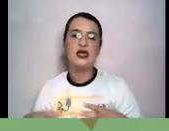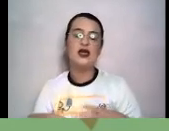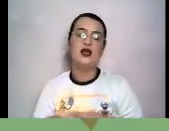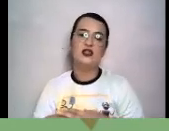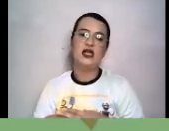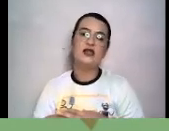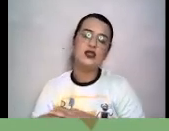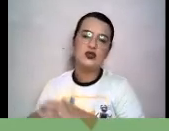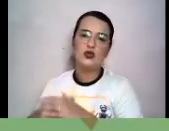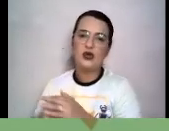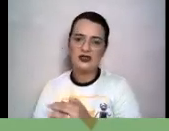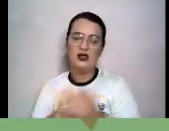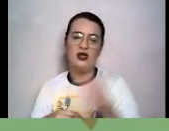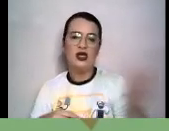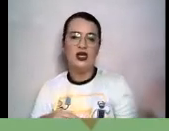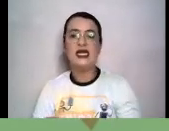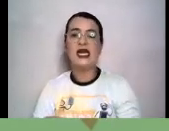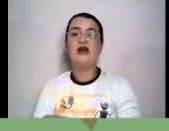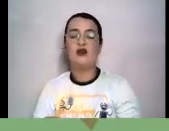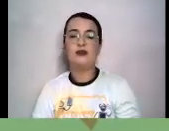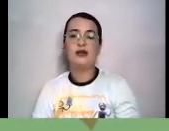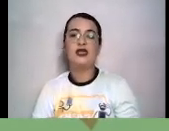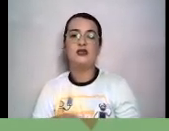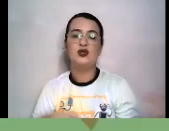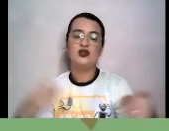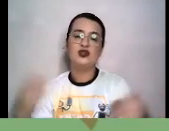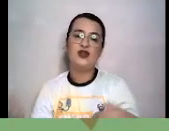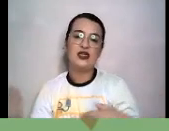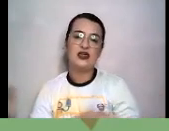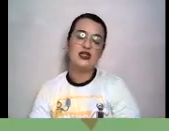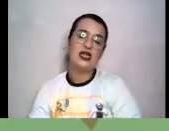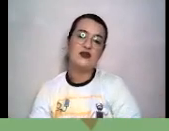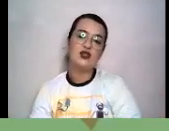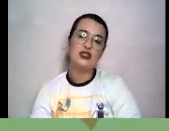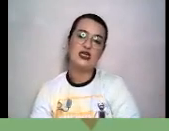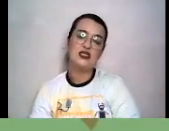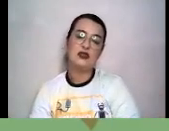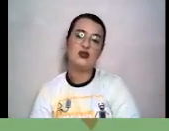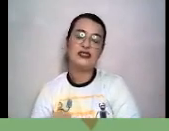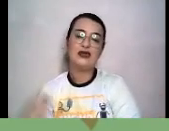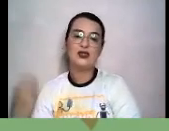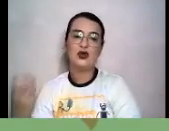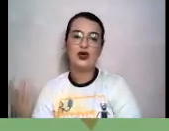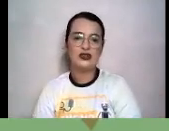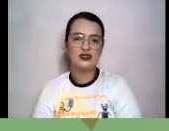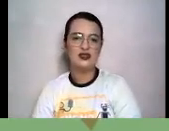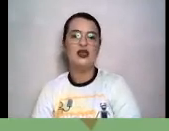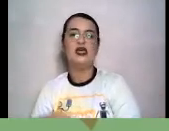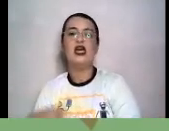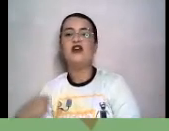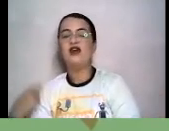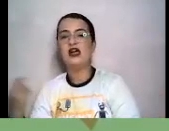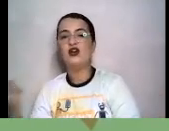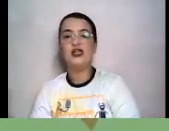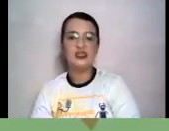país, né, Estados Unidos no caso, liderava o capitalismo e a União Soviética liderava o socialismo, eles começaram as corridas.